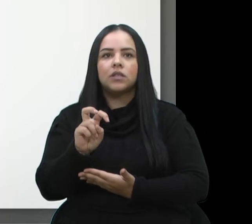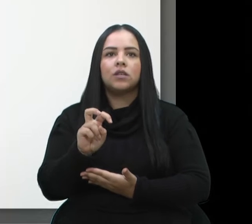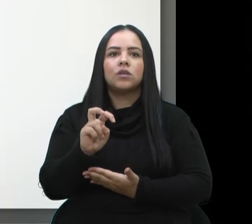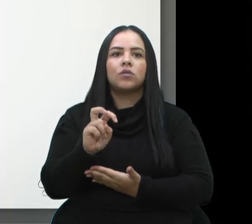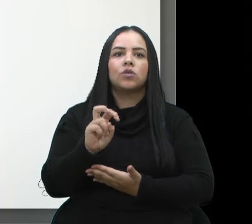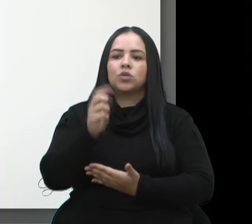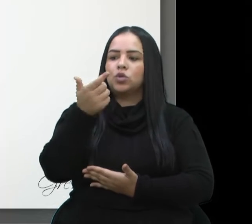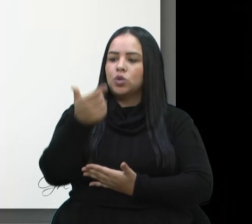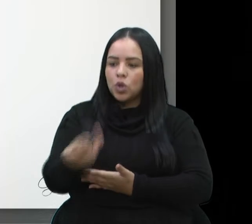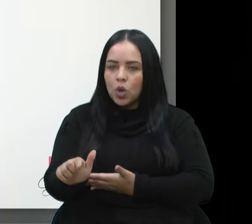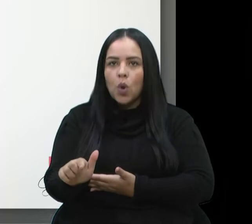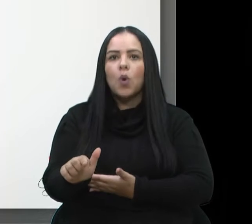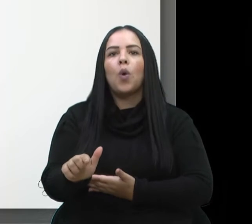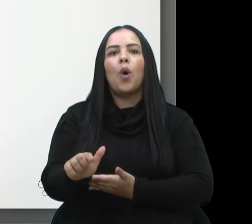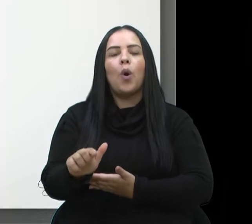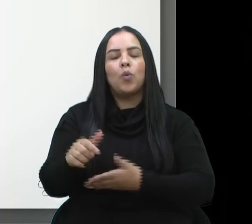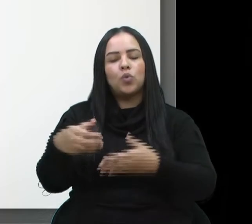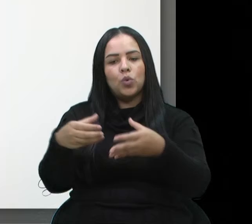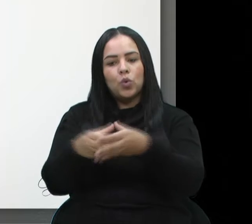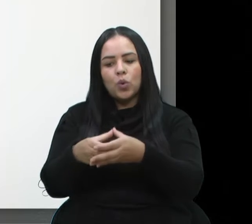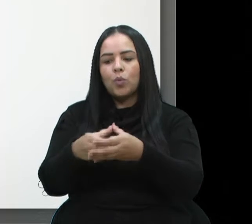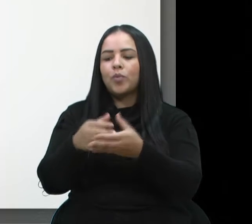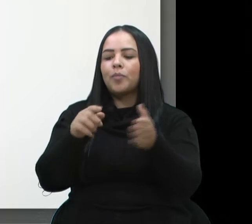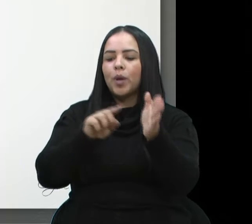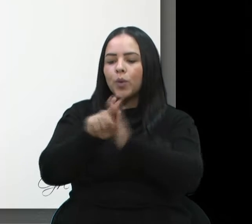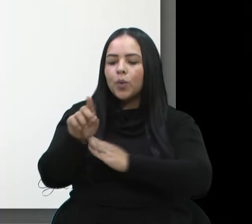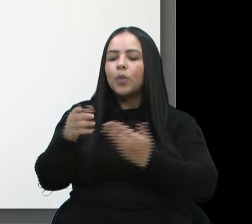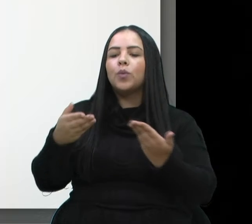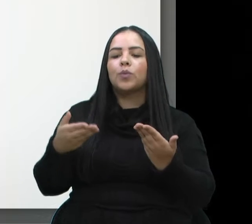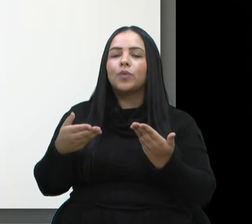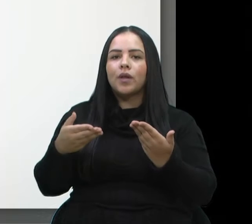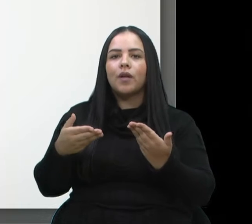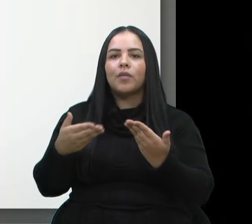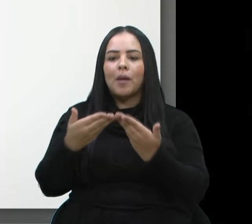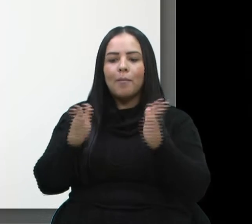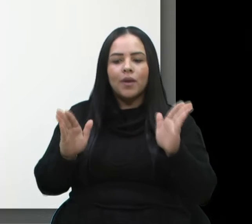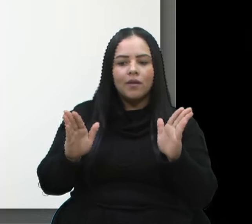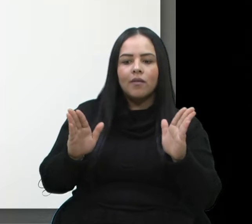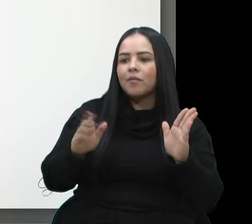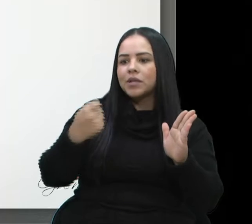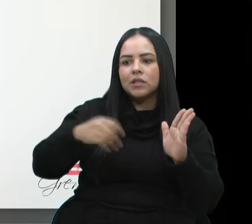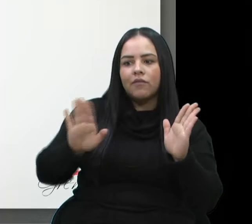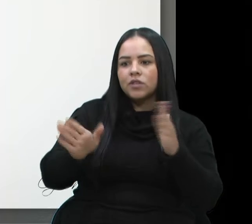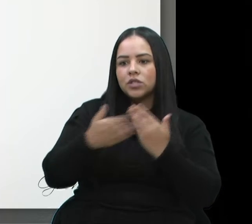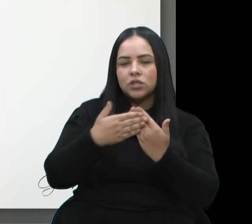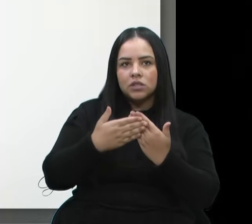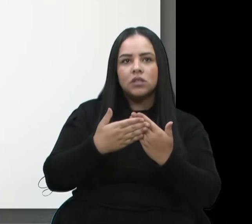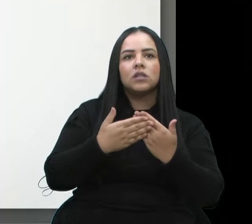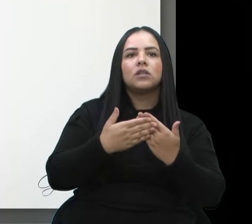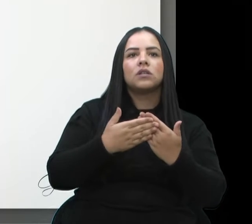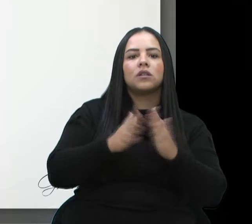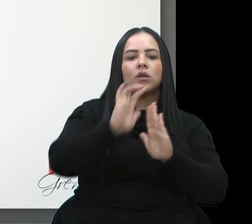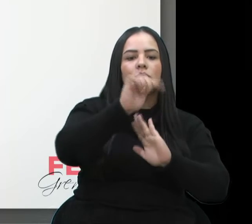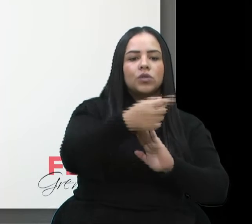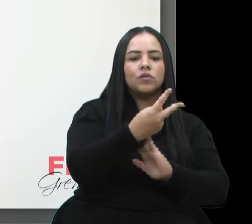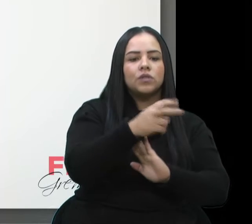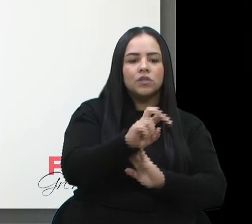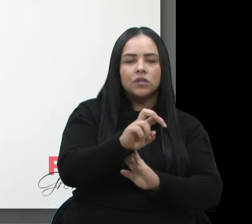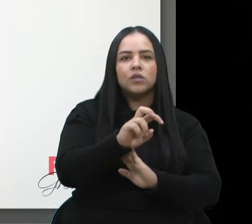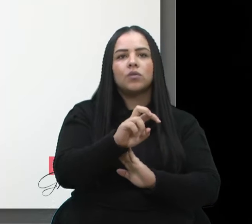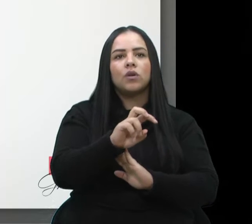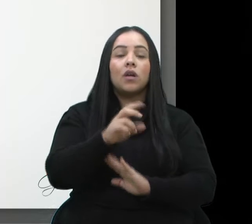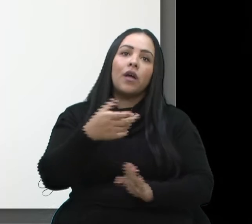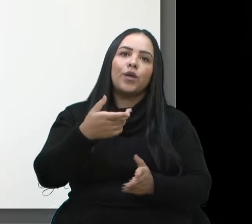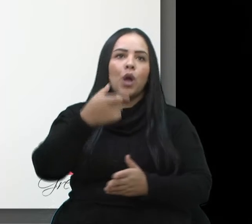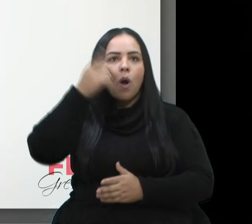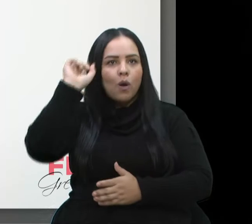questiona, né, o mesmo grupo aquele. 26 de abril pela manhã, o governo solicitou sua manifestação no Tribunal de Justiça. E aí, ontem à noite,